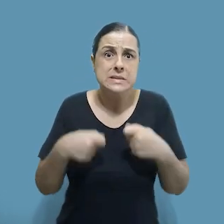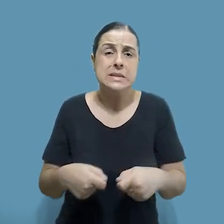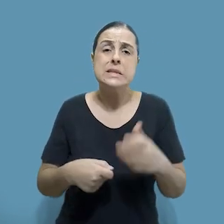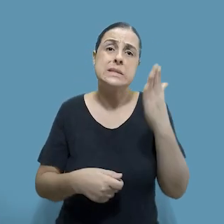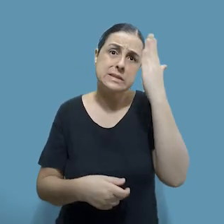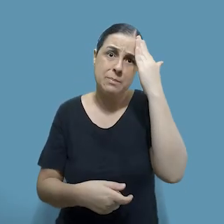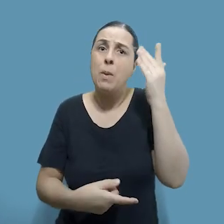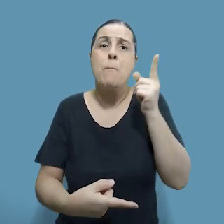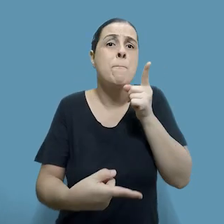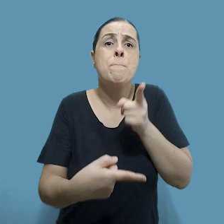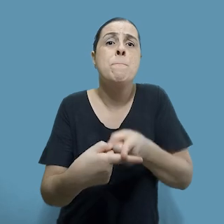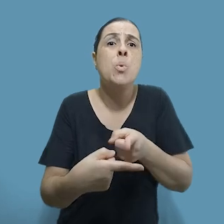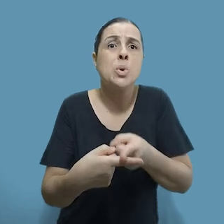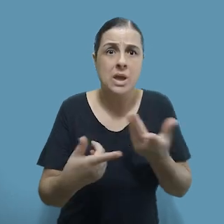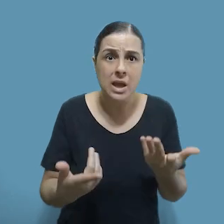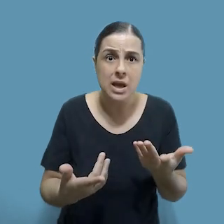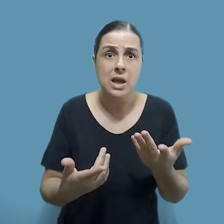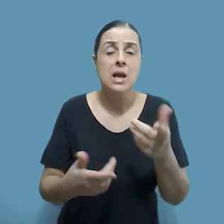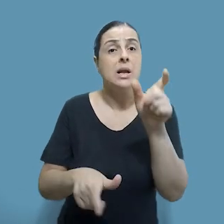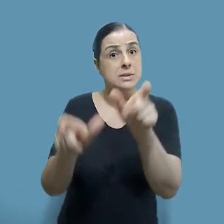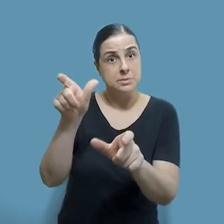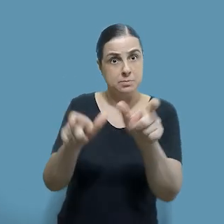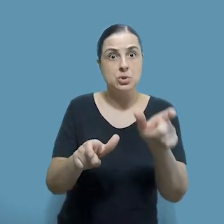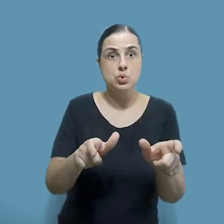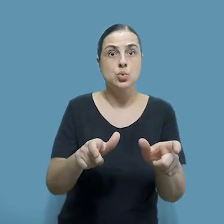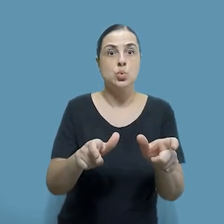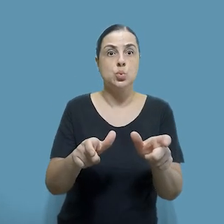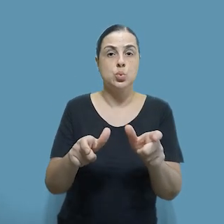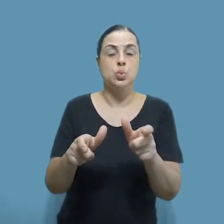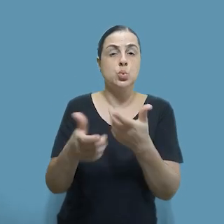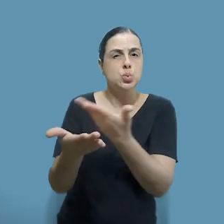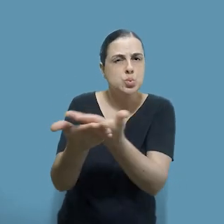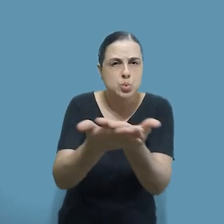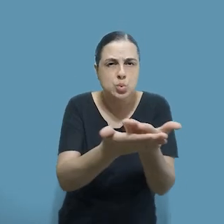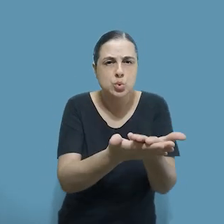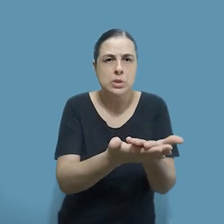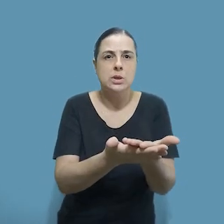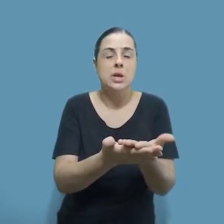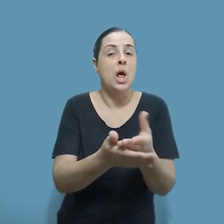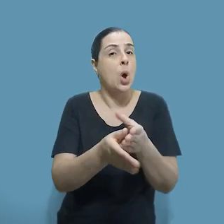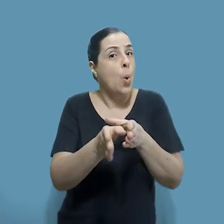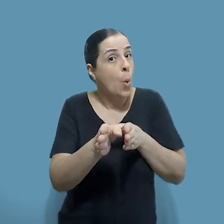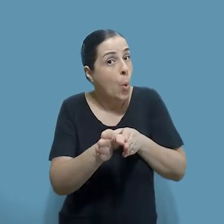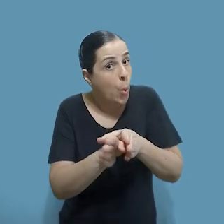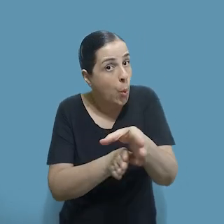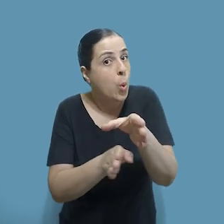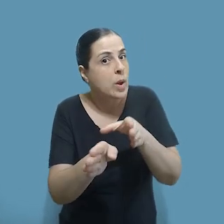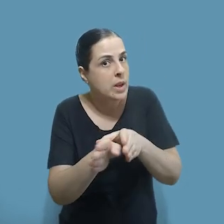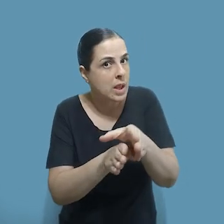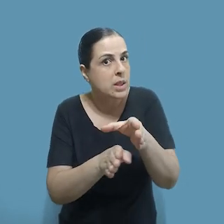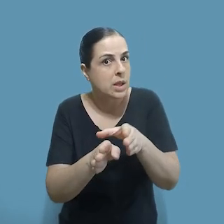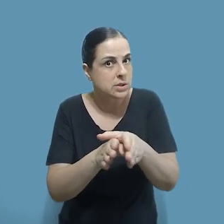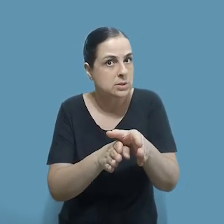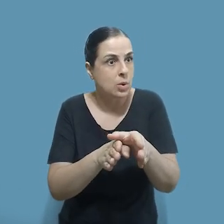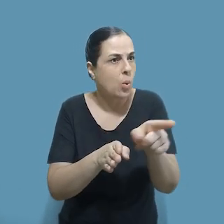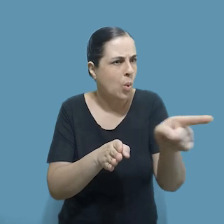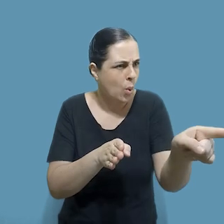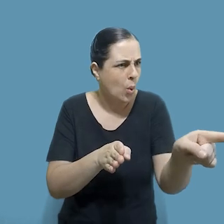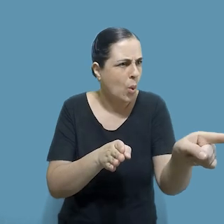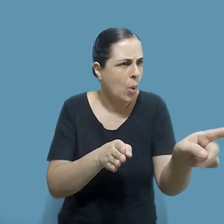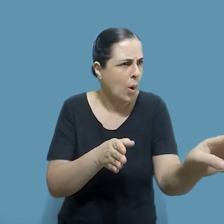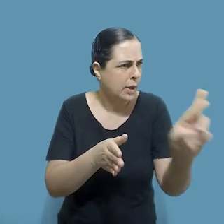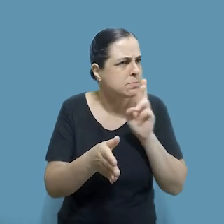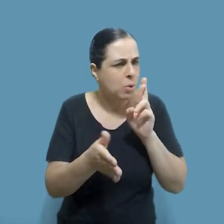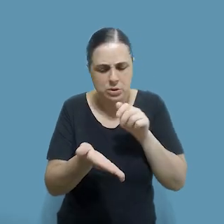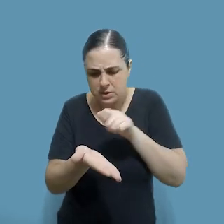estudantes tinham a orientação de escrever exatamente o que a pessoa ia falar. Não